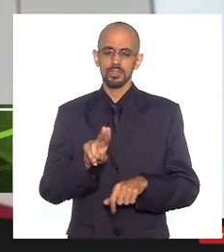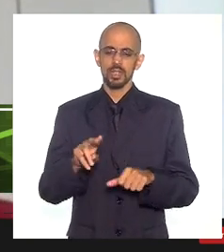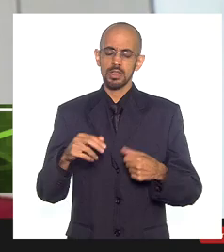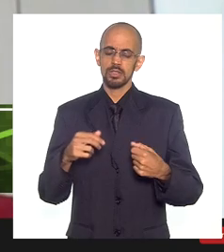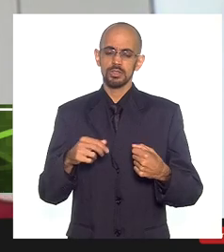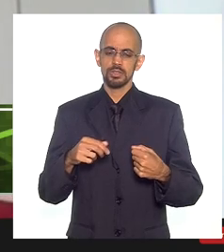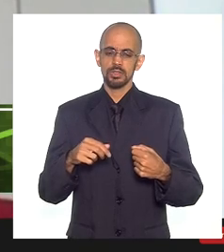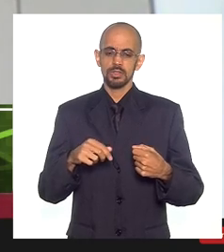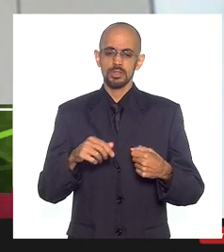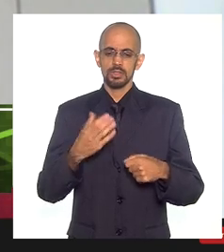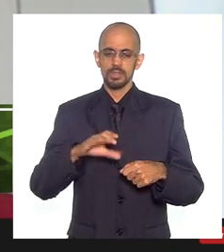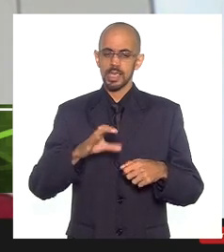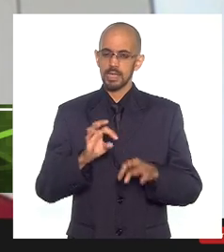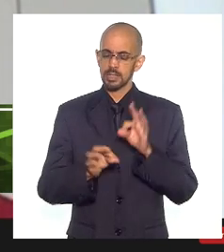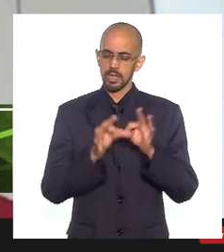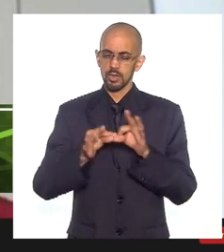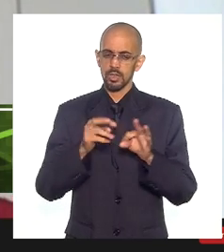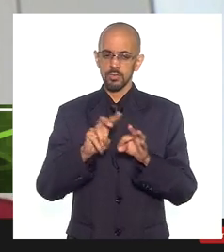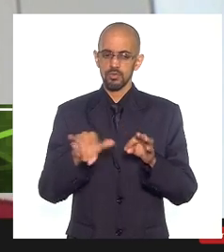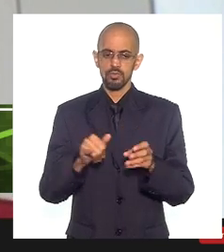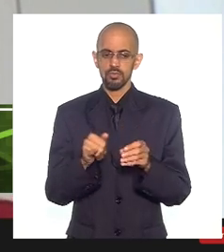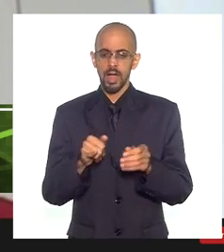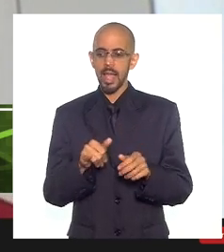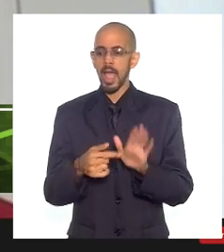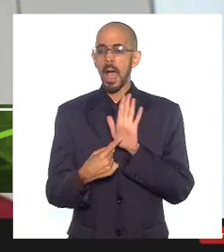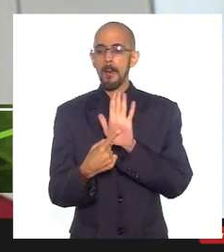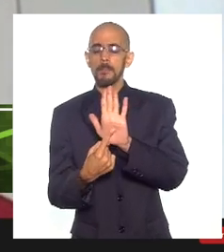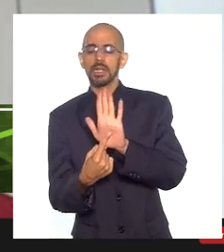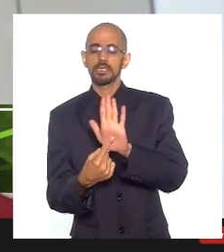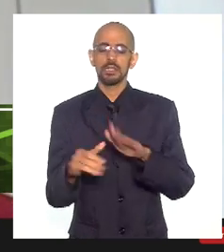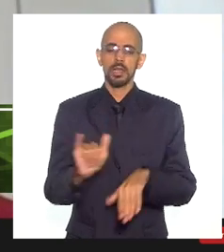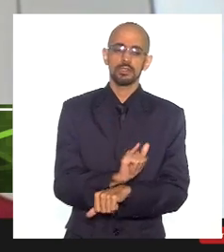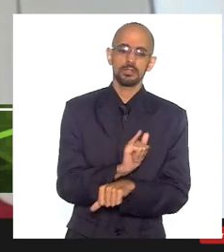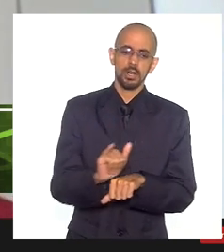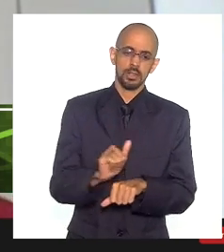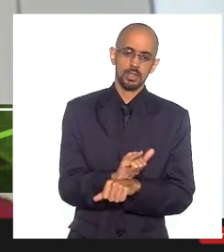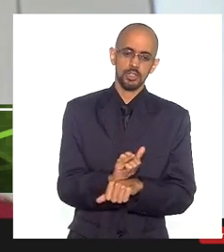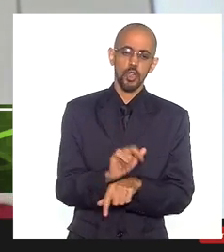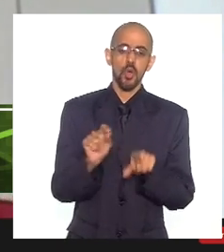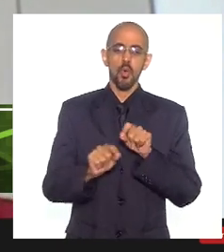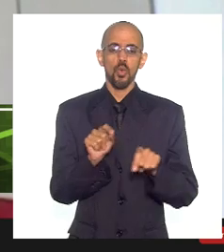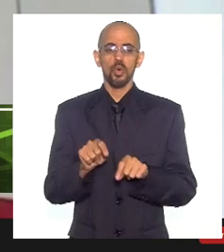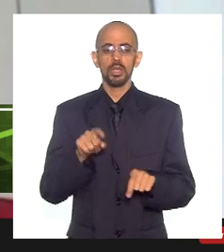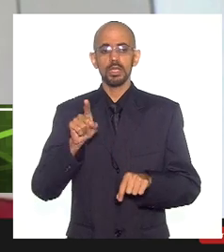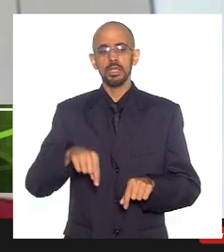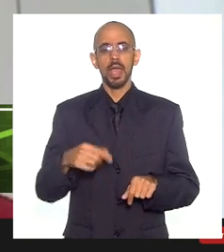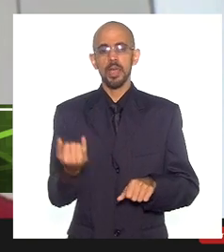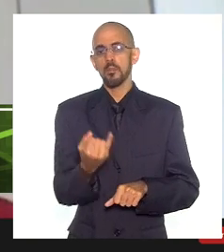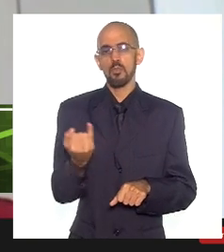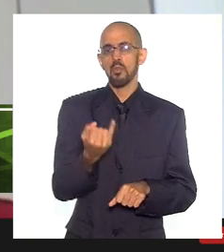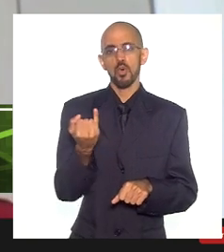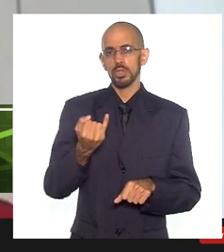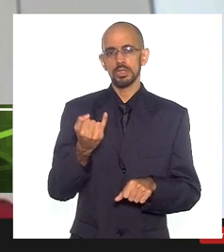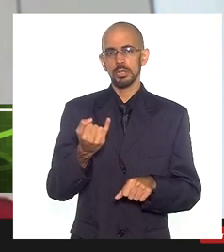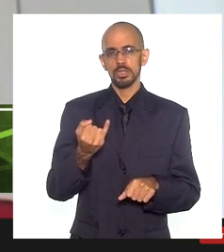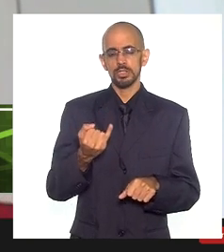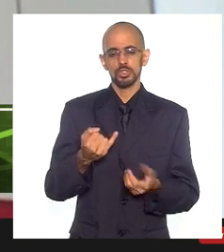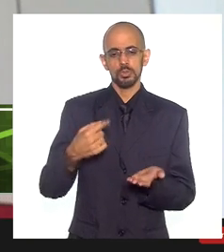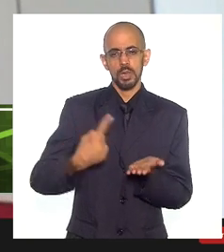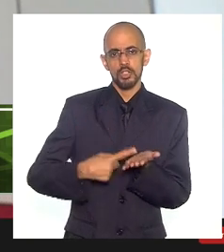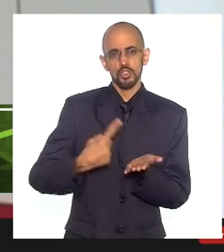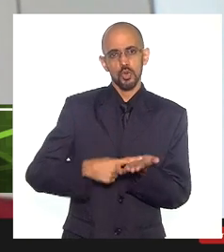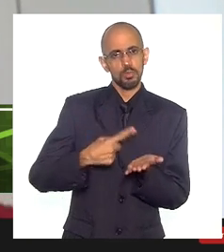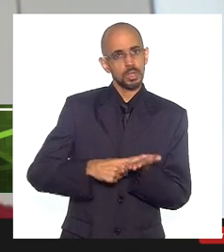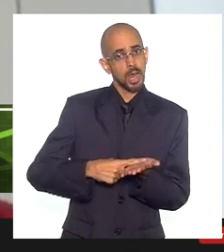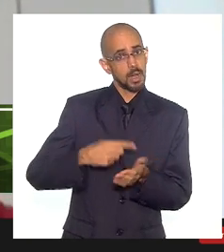quando a gente for discutir esse regime, esse novo regime, o que é fundamental, que conste da nossa agenda para os próximos anos. Esse